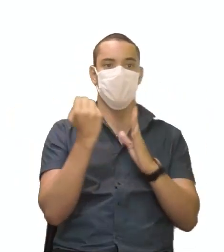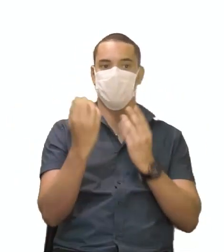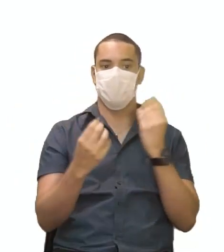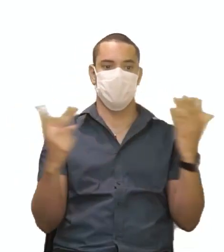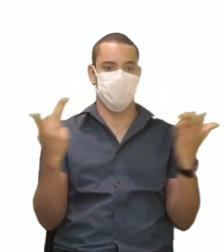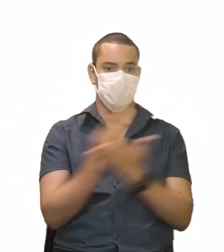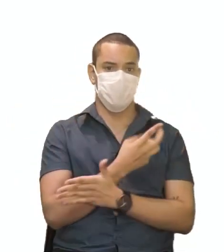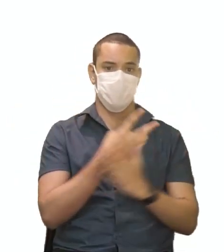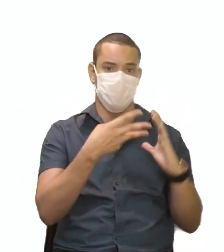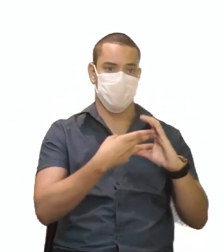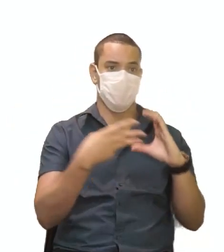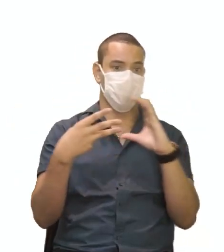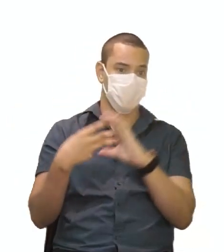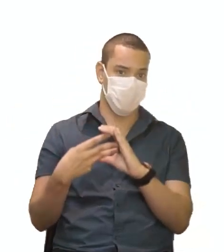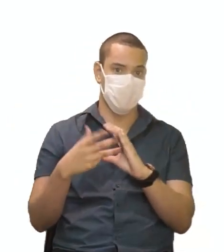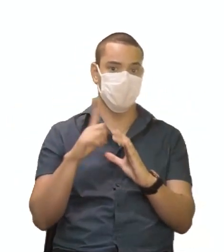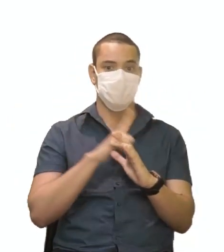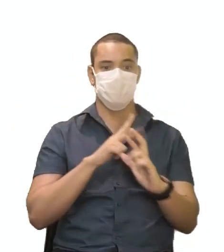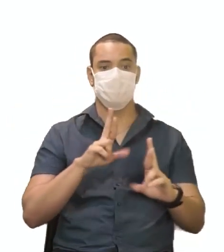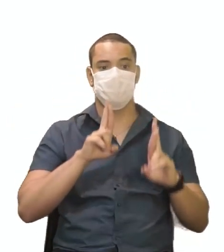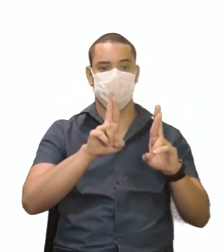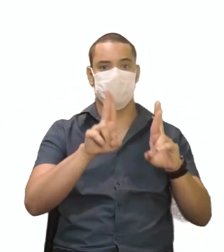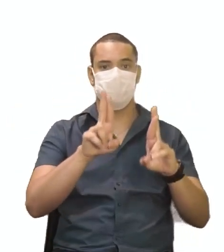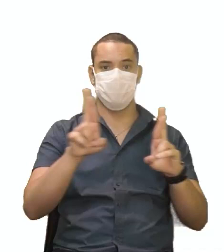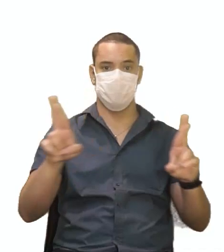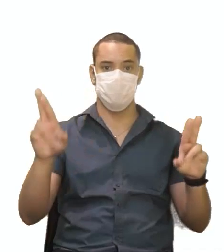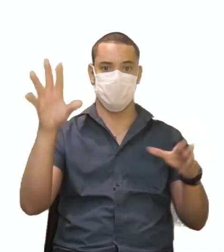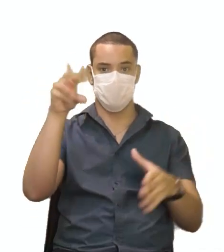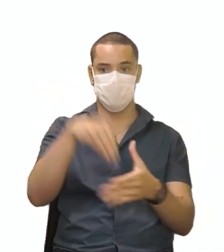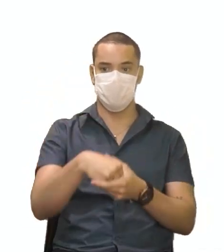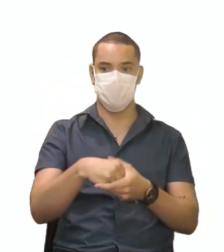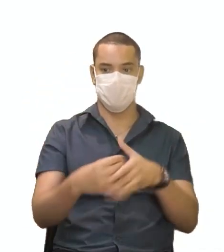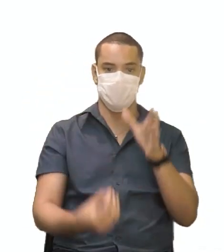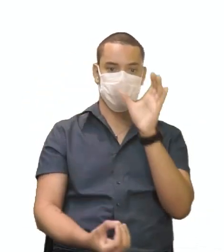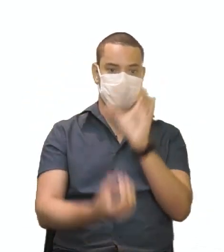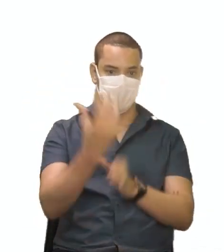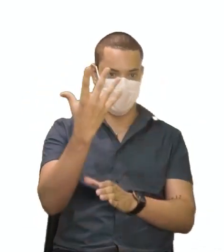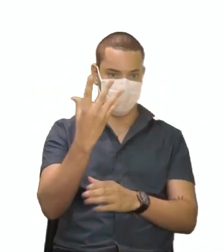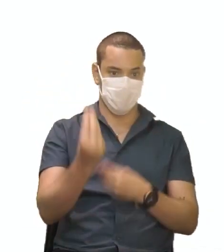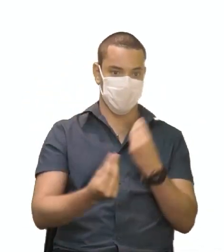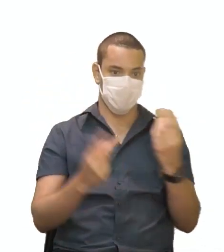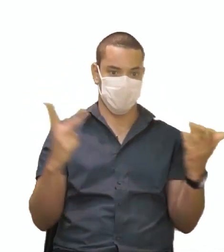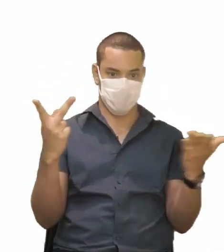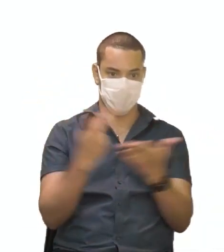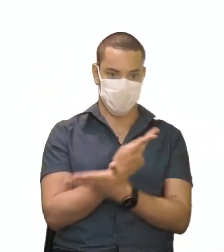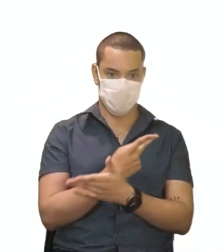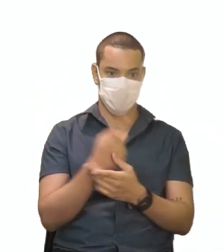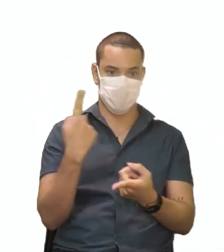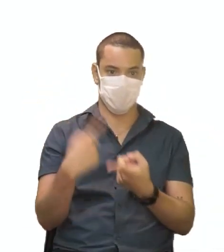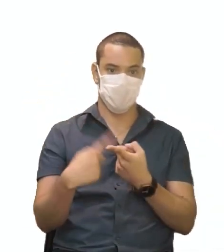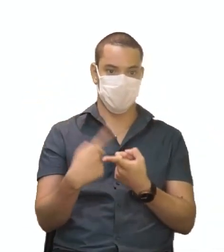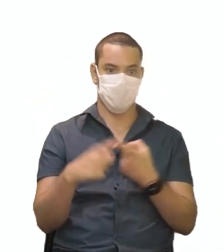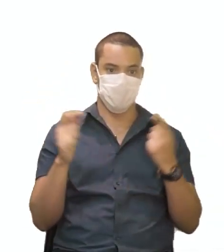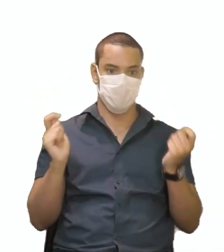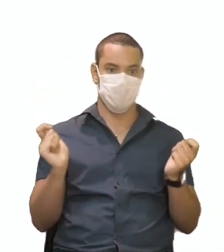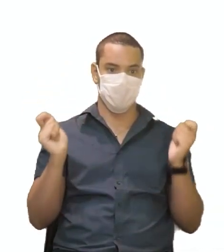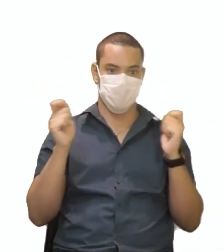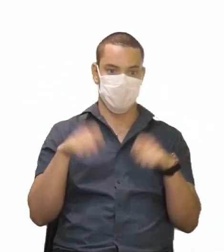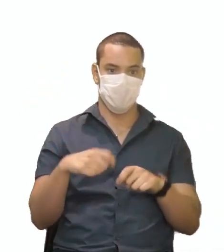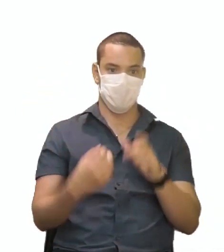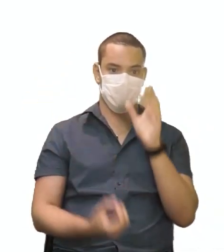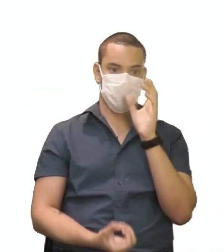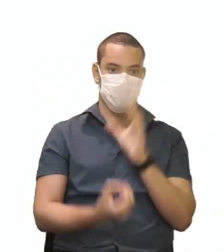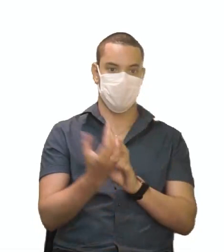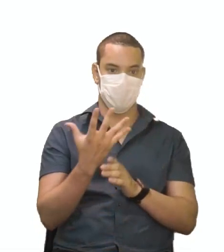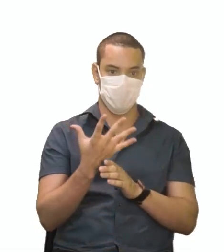divisão celular que tem a responsabilidade de formar esses gametas que, para poder gerar um novo